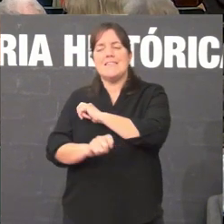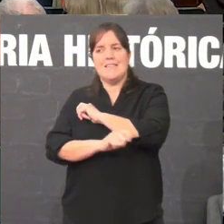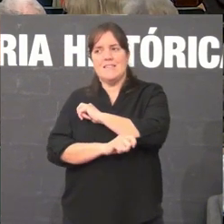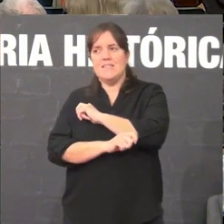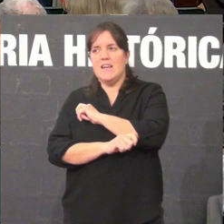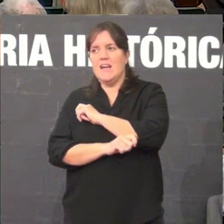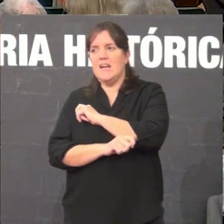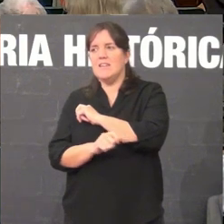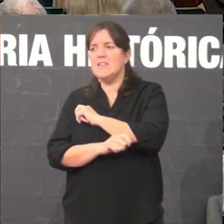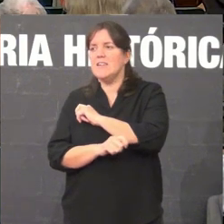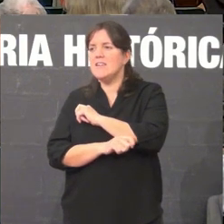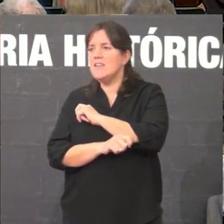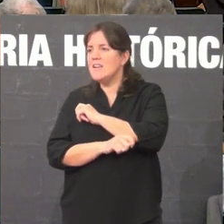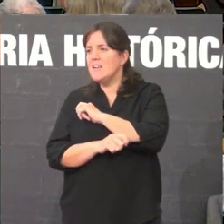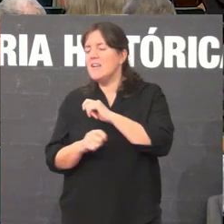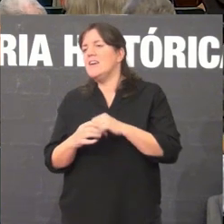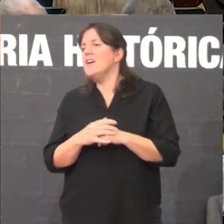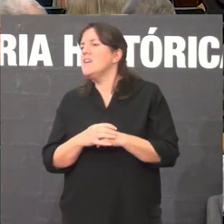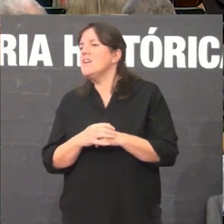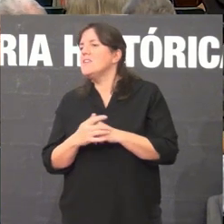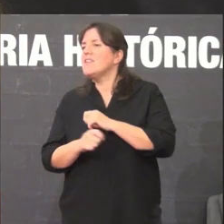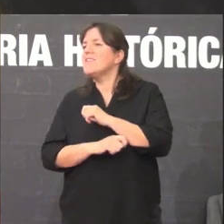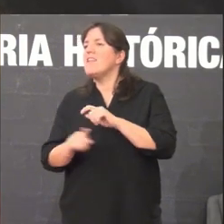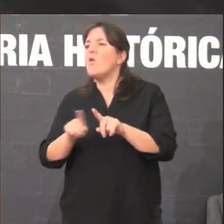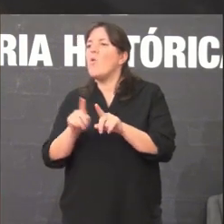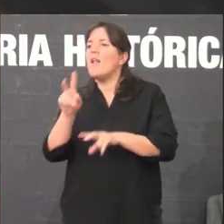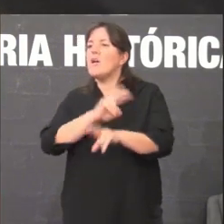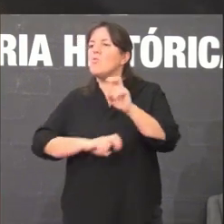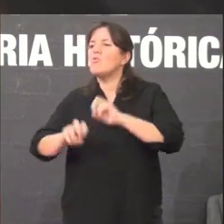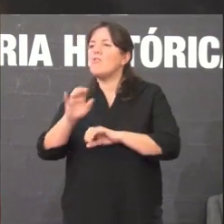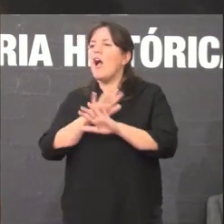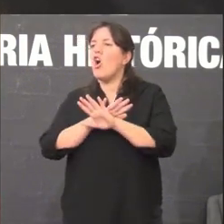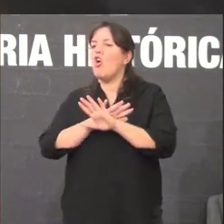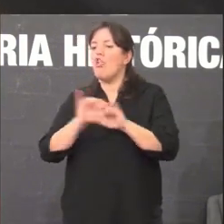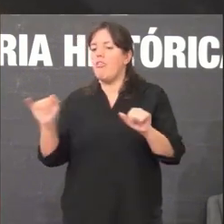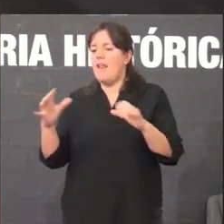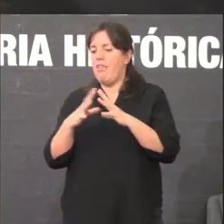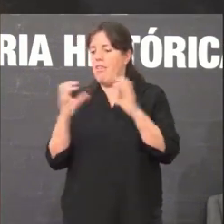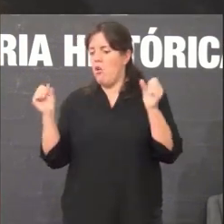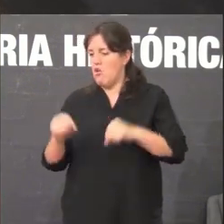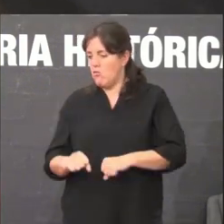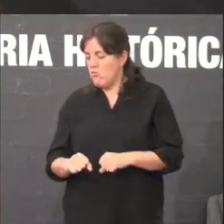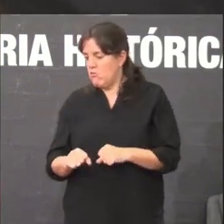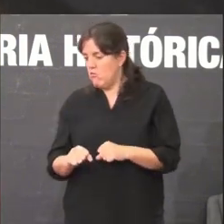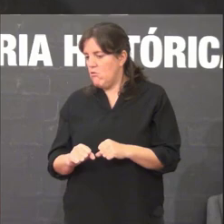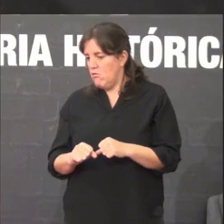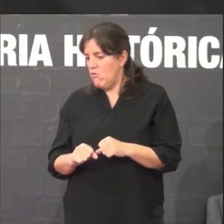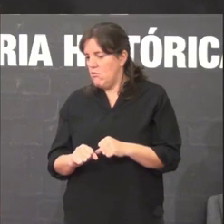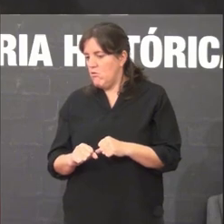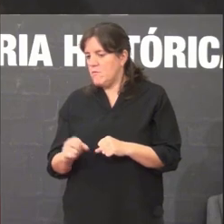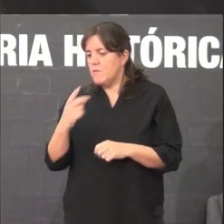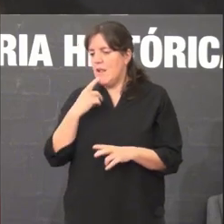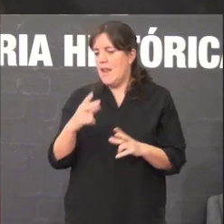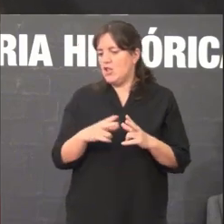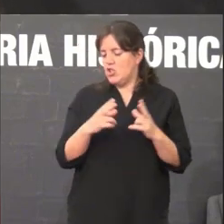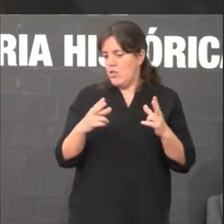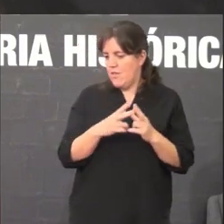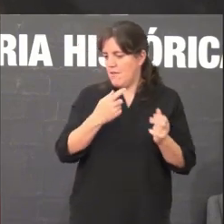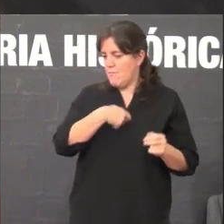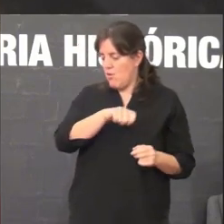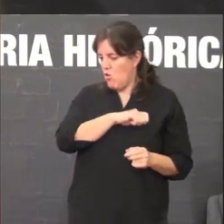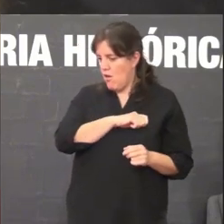uma estratégia adotada de reconciliação, de procura de reconciliação dos vários setores da sociedade